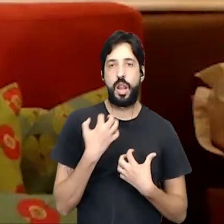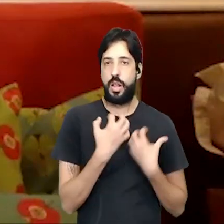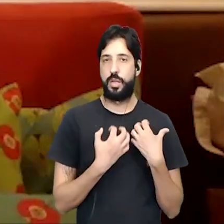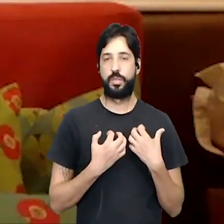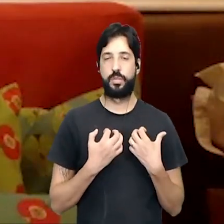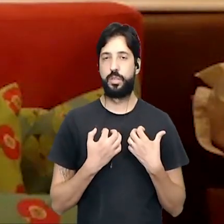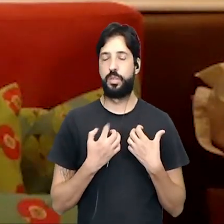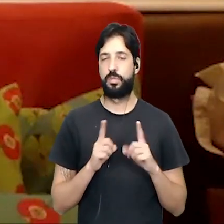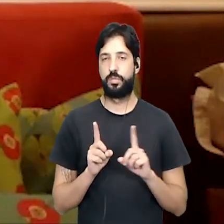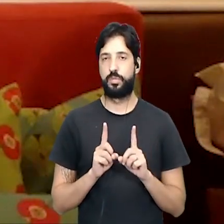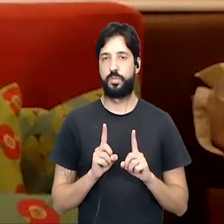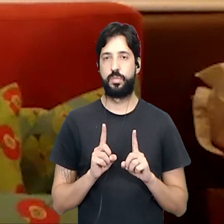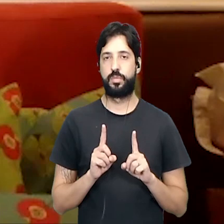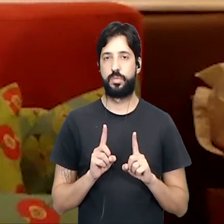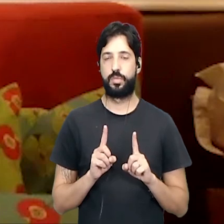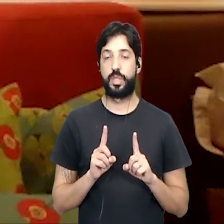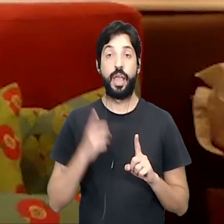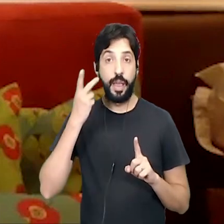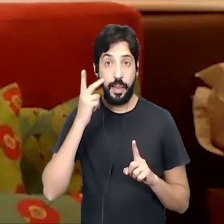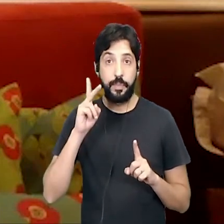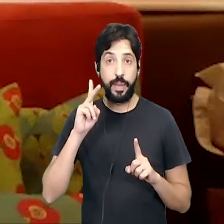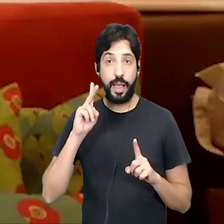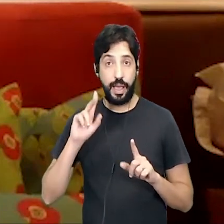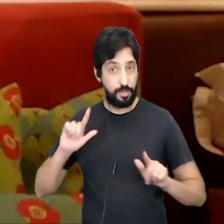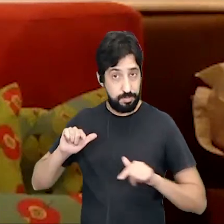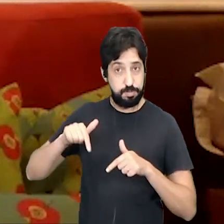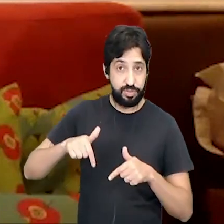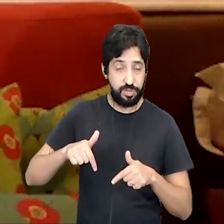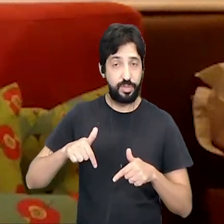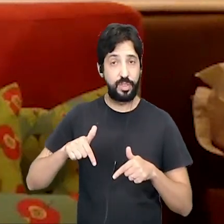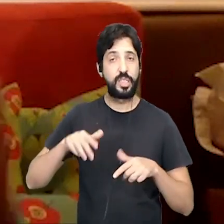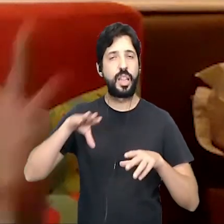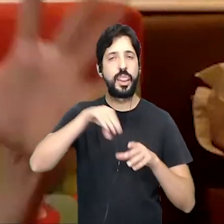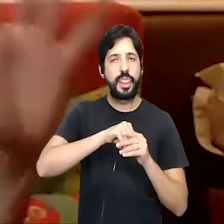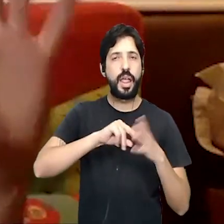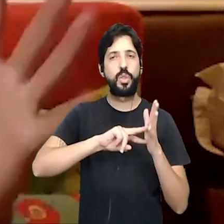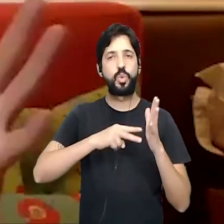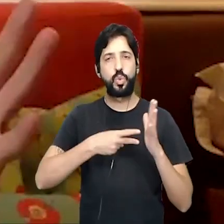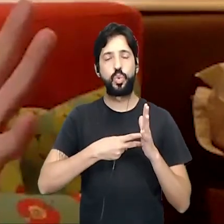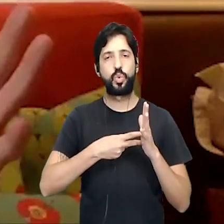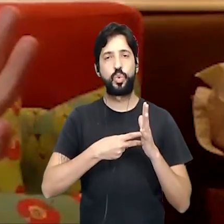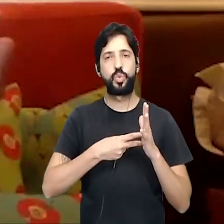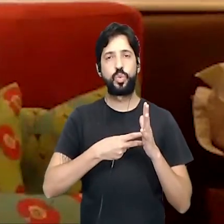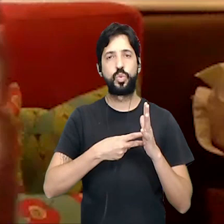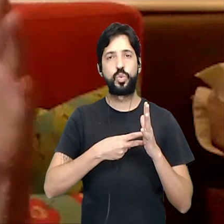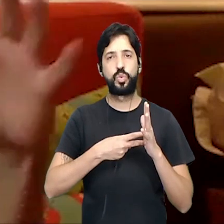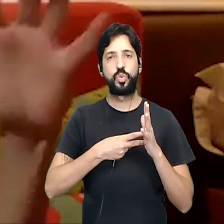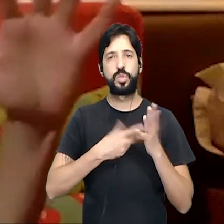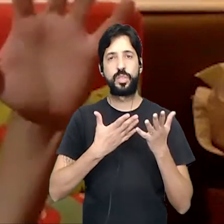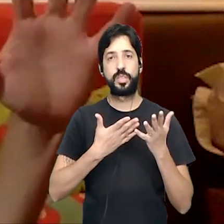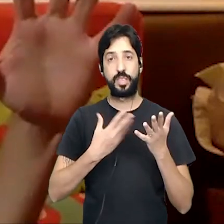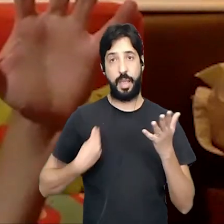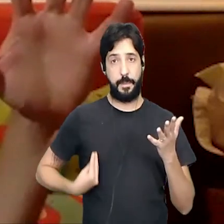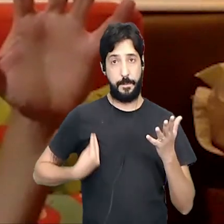não pela angústia, né? Mas para agir dentro dessa perspectiva